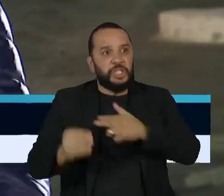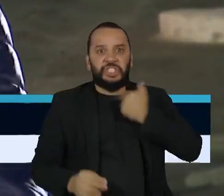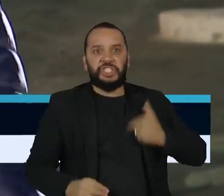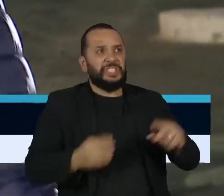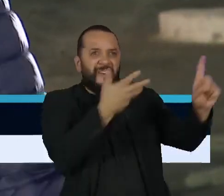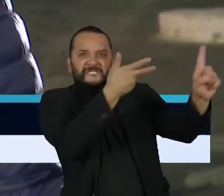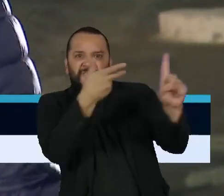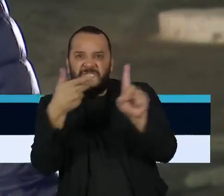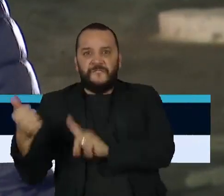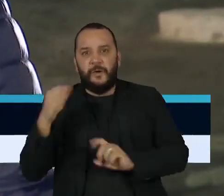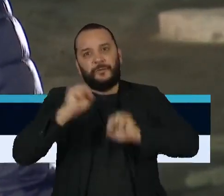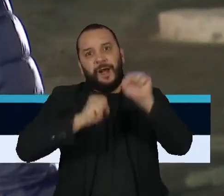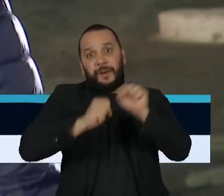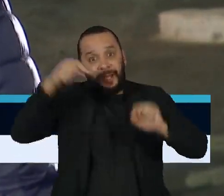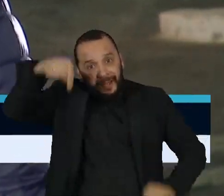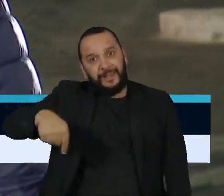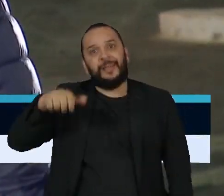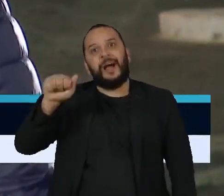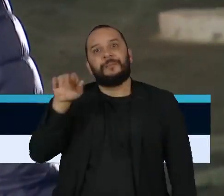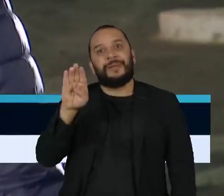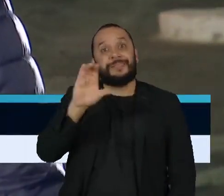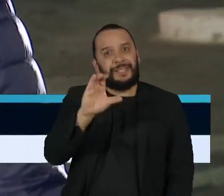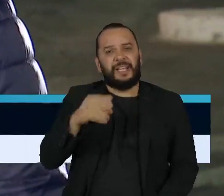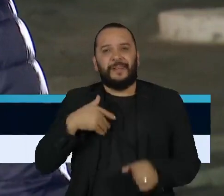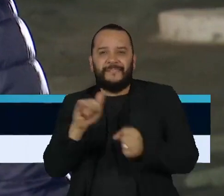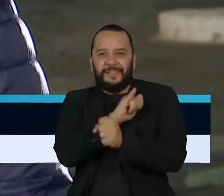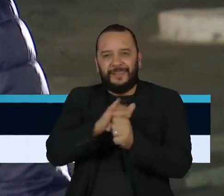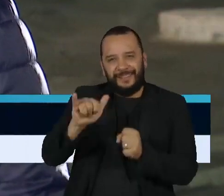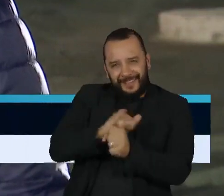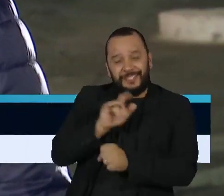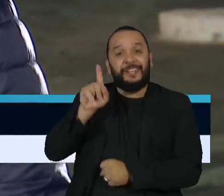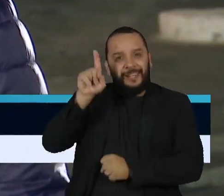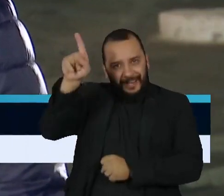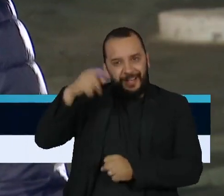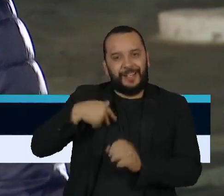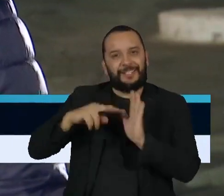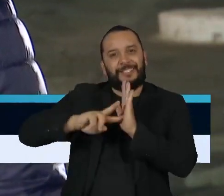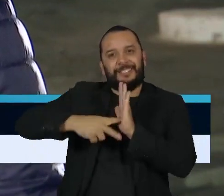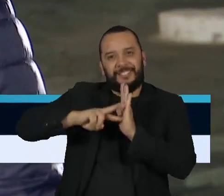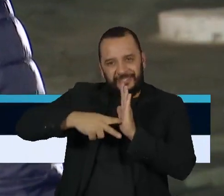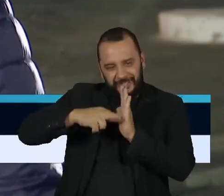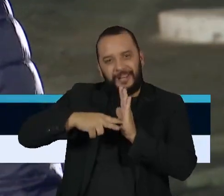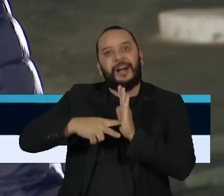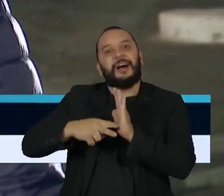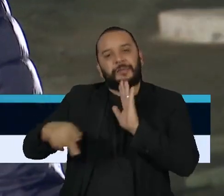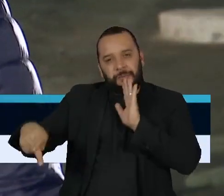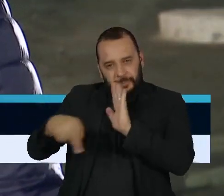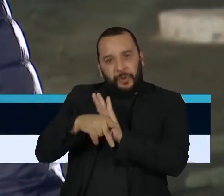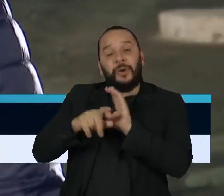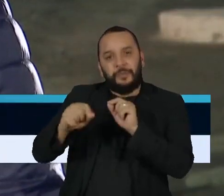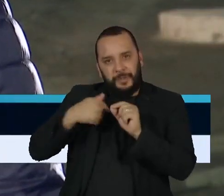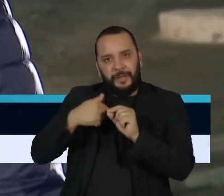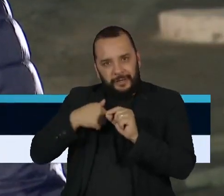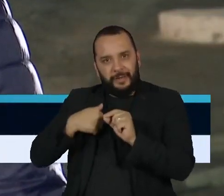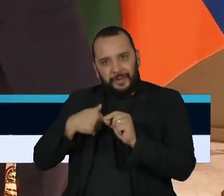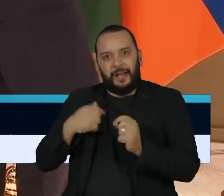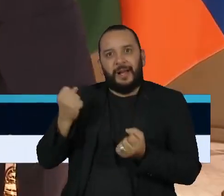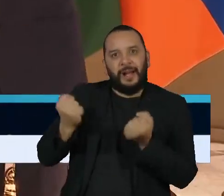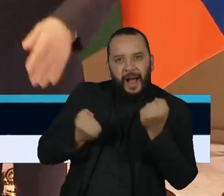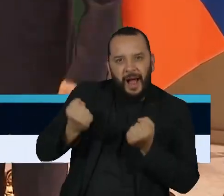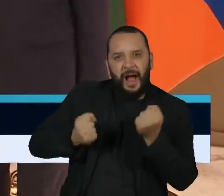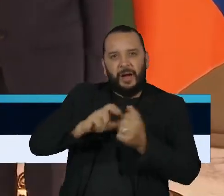caso a iniciativa partiu dos trabalhadores o sindicato dos metalúrgicos está à frente das negociações